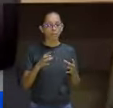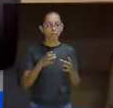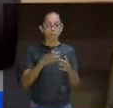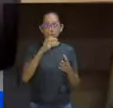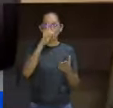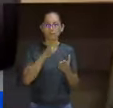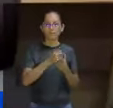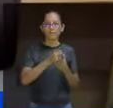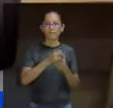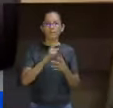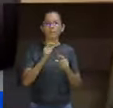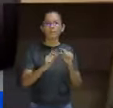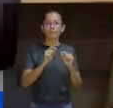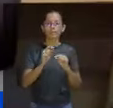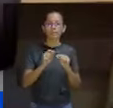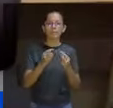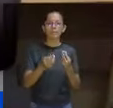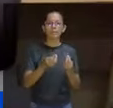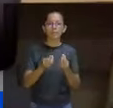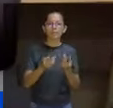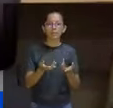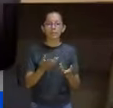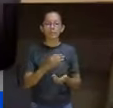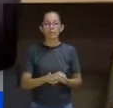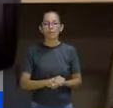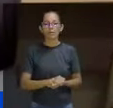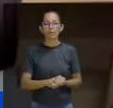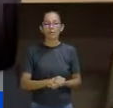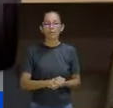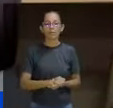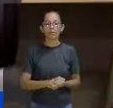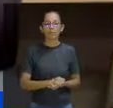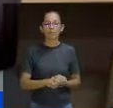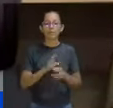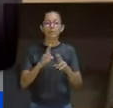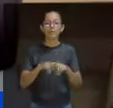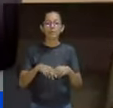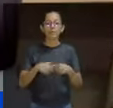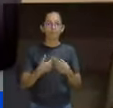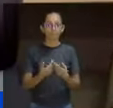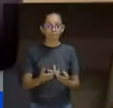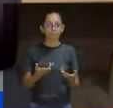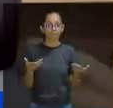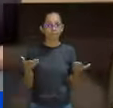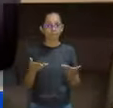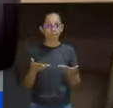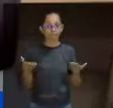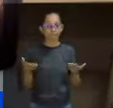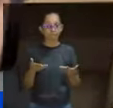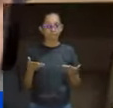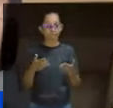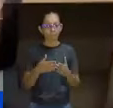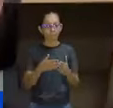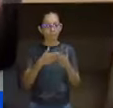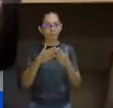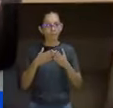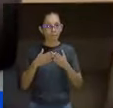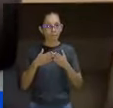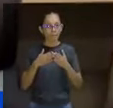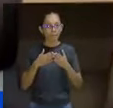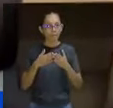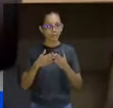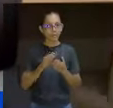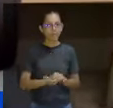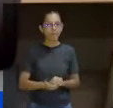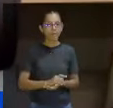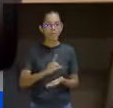Procuradoria Eleitoral. E é por conta disso, Excelência, que se solicitou, então, que se baixasse o feito em